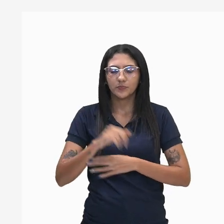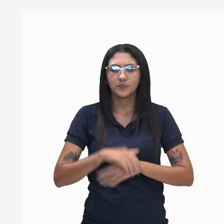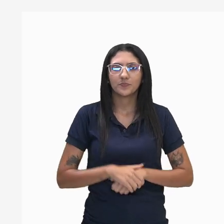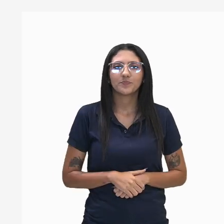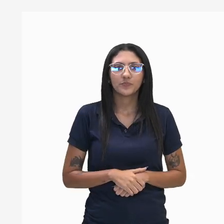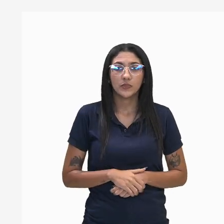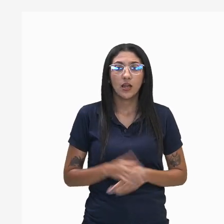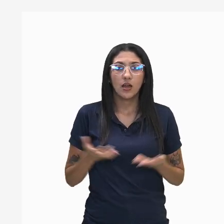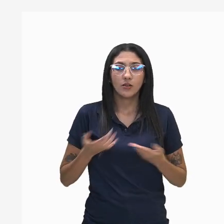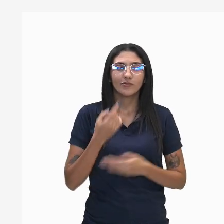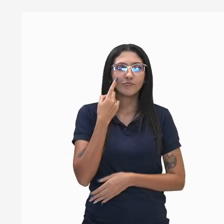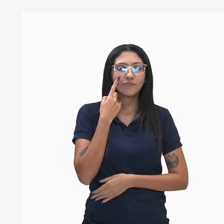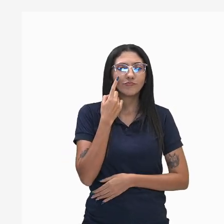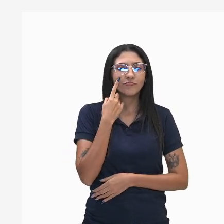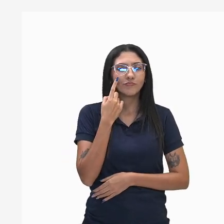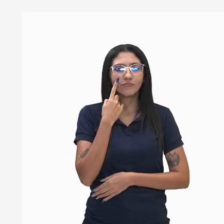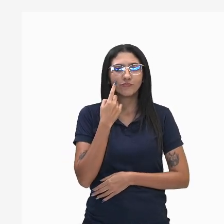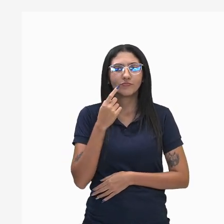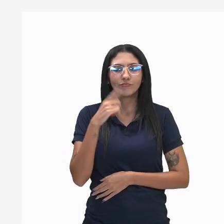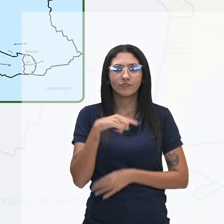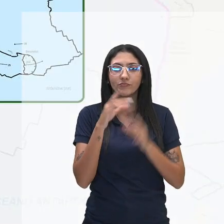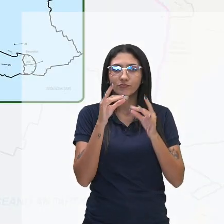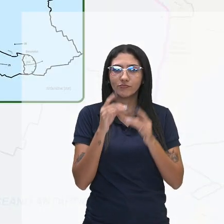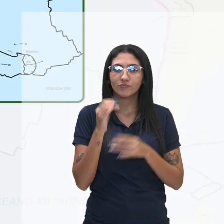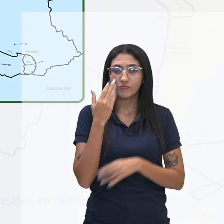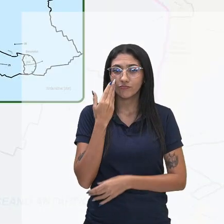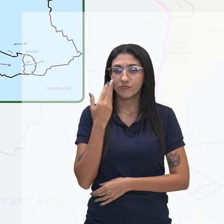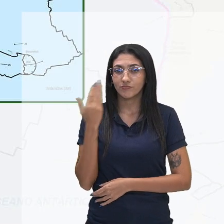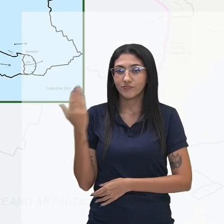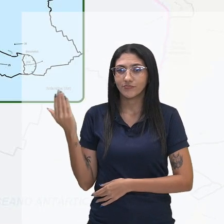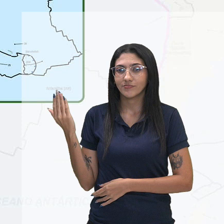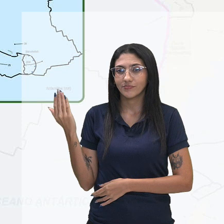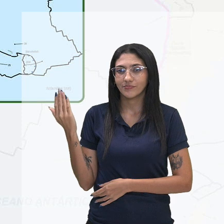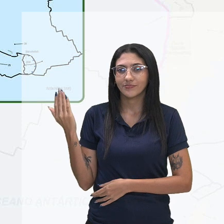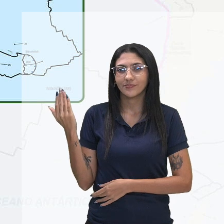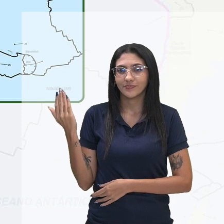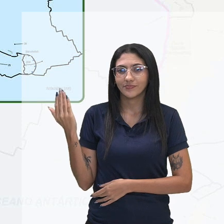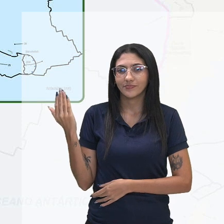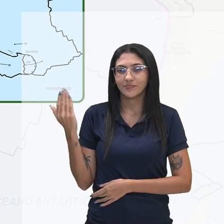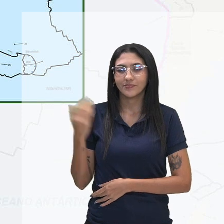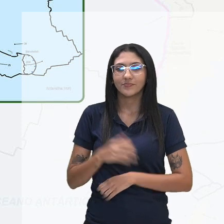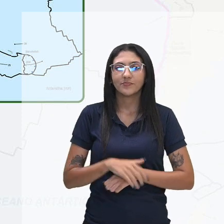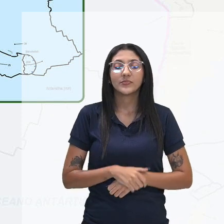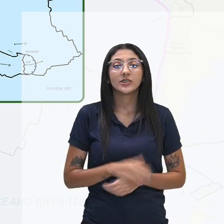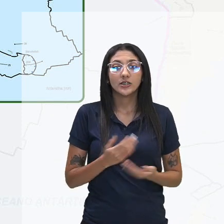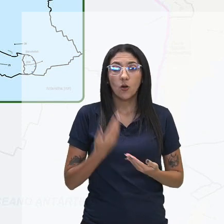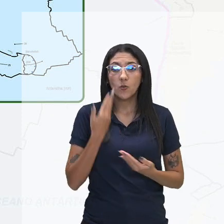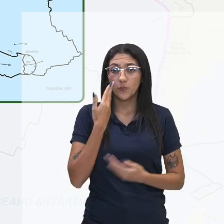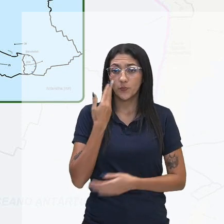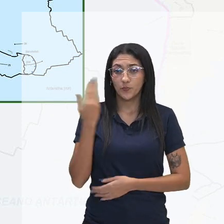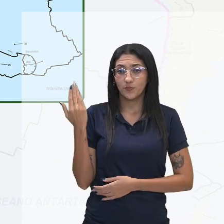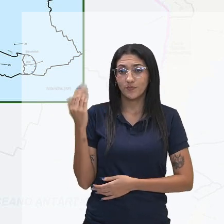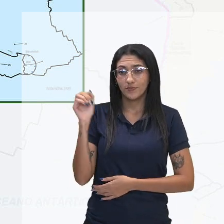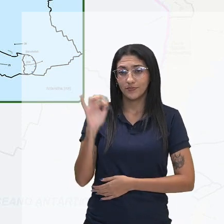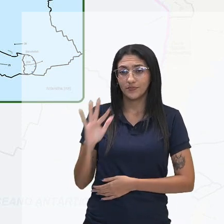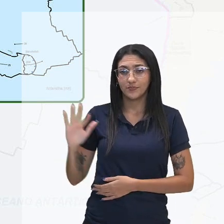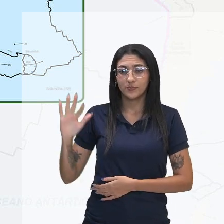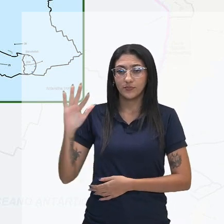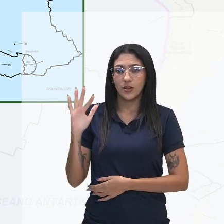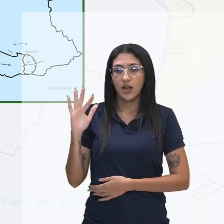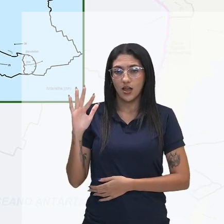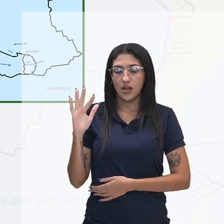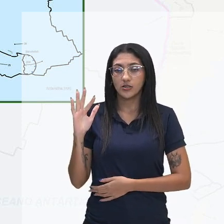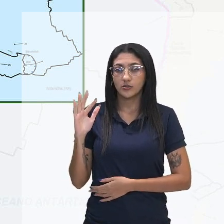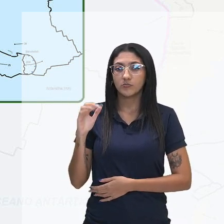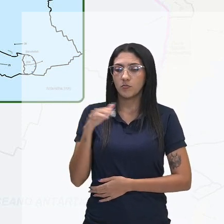essas duas placas, nós trouxemos aí uma imagem para vocês, tá? Essa imagem representa aí para a gente